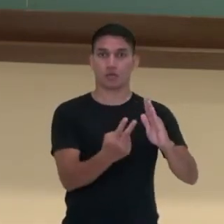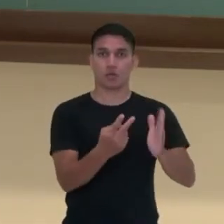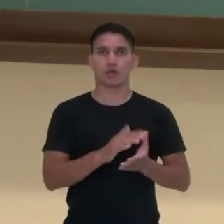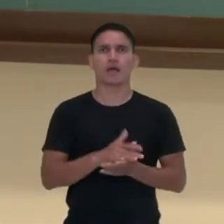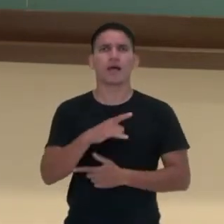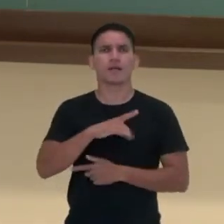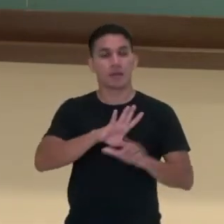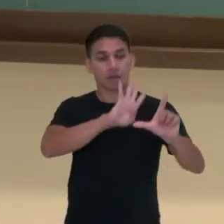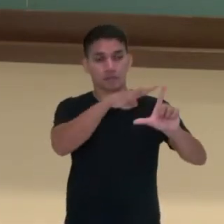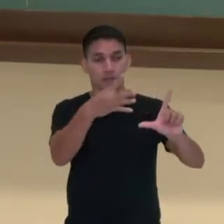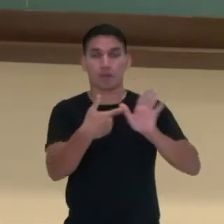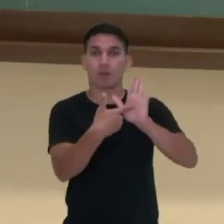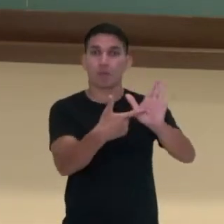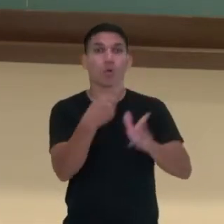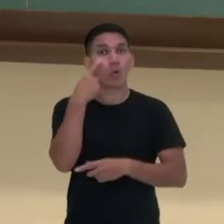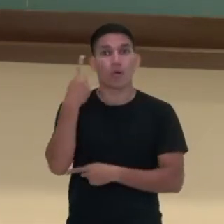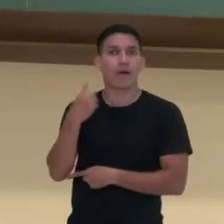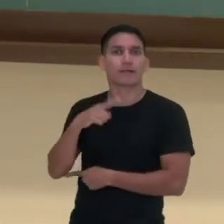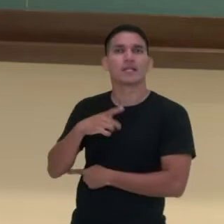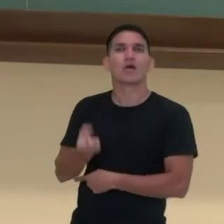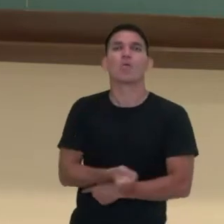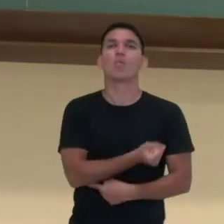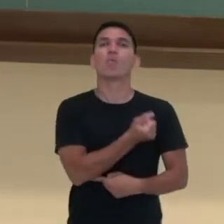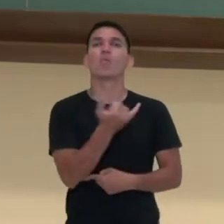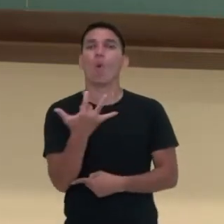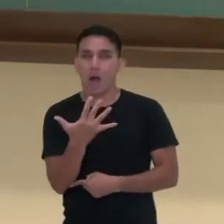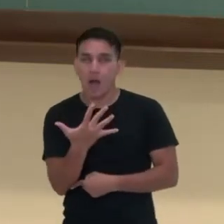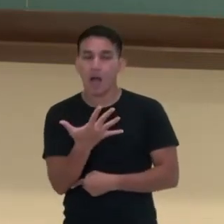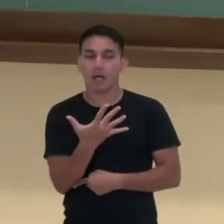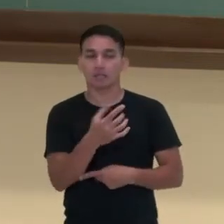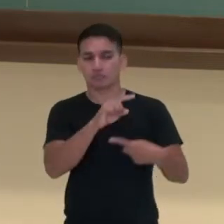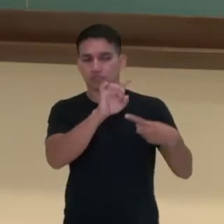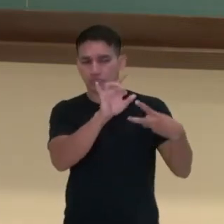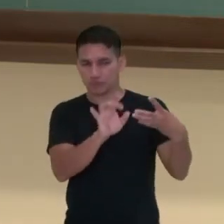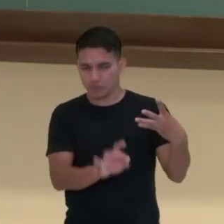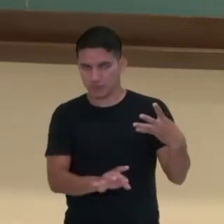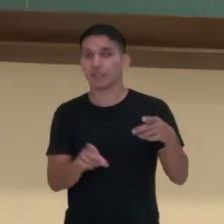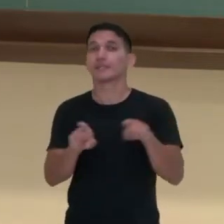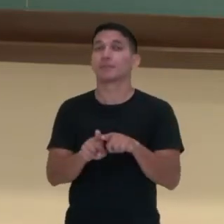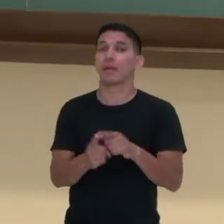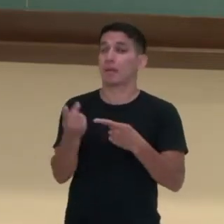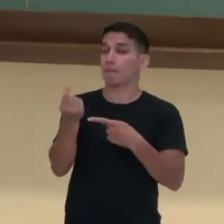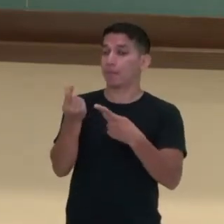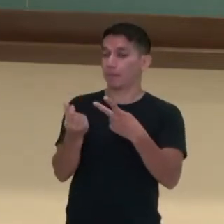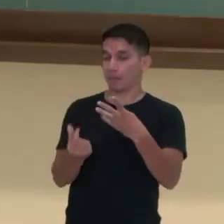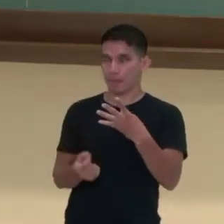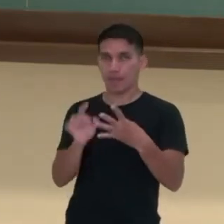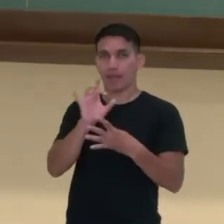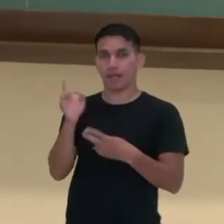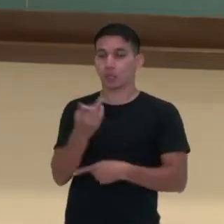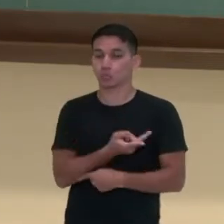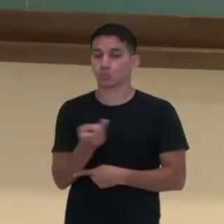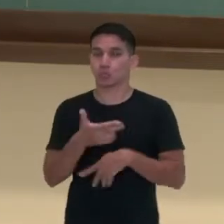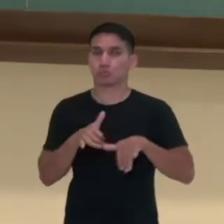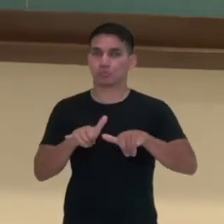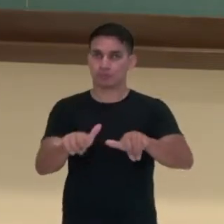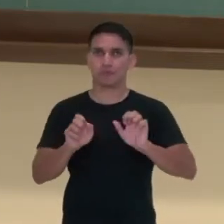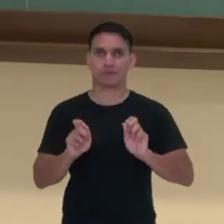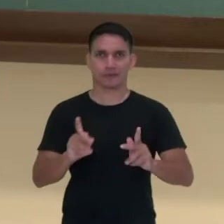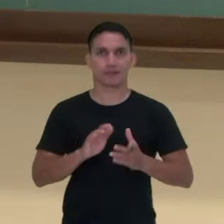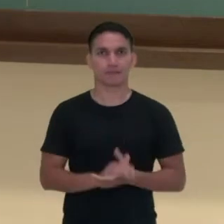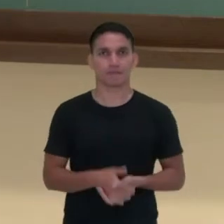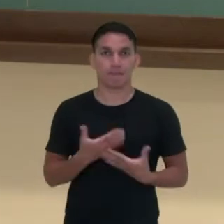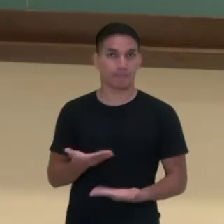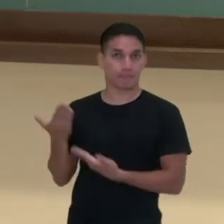tabela representando a quantidade de produtos e também o preço nos dois supermercados, né? Então,